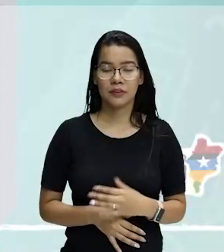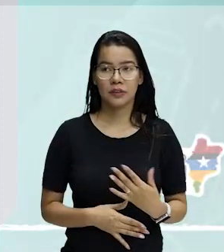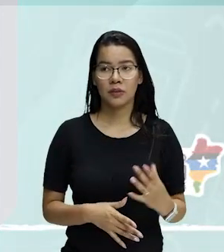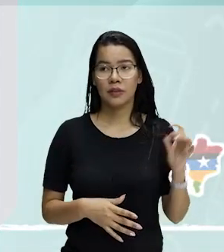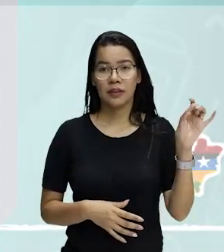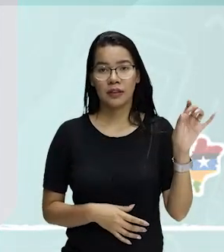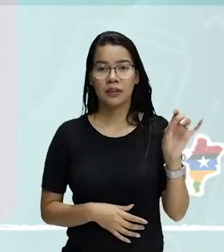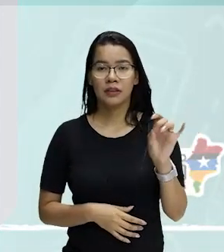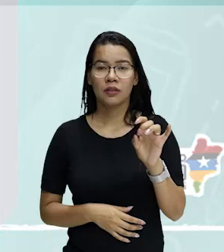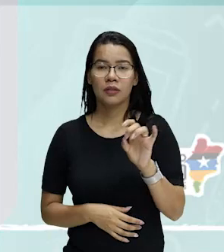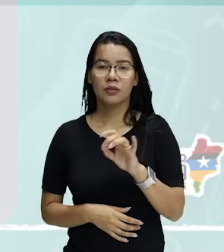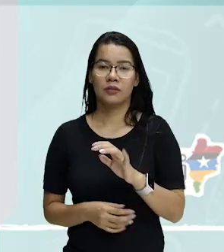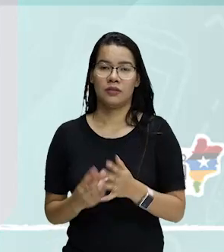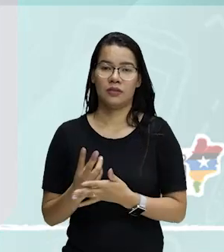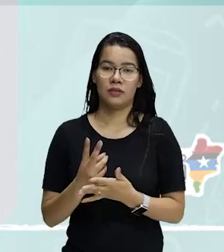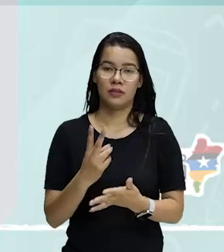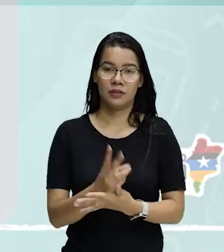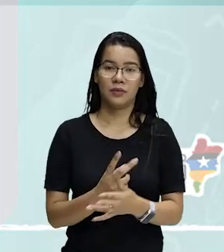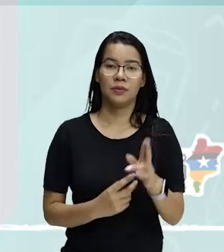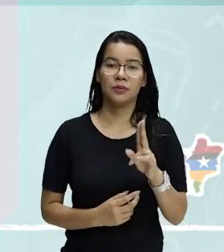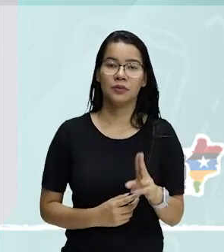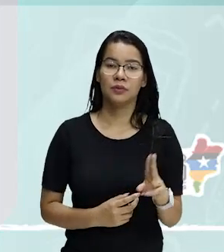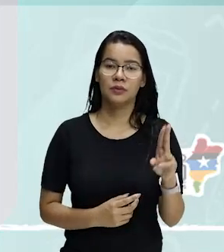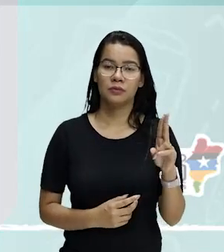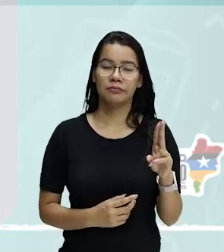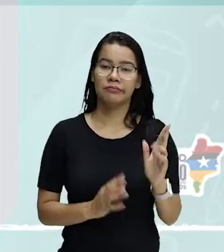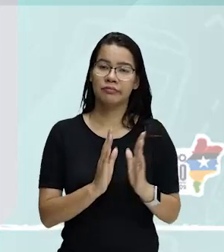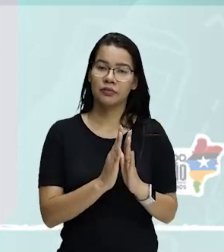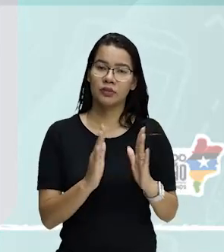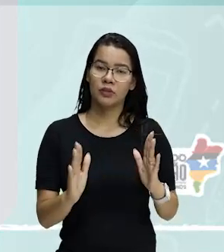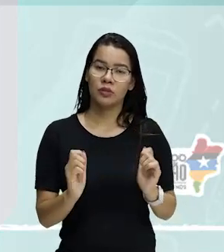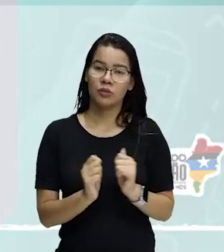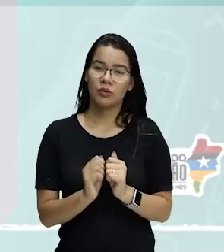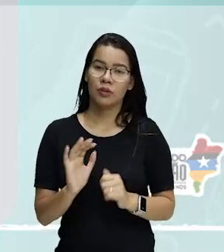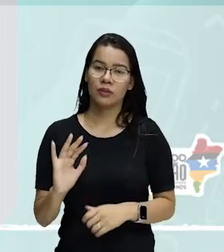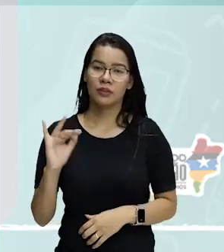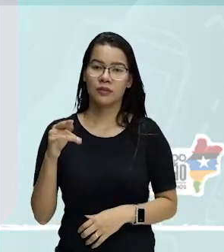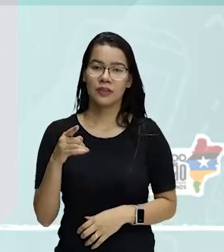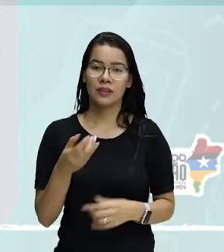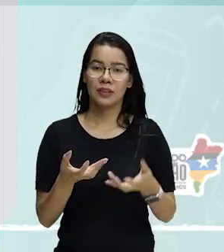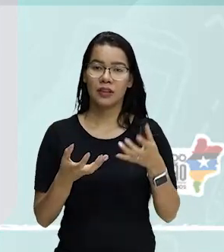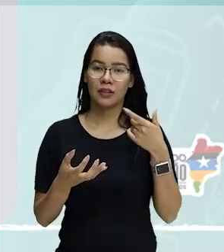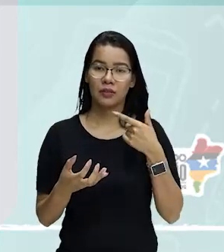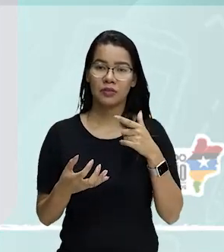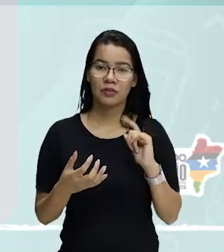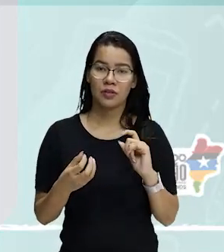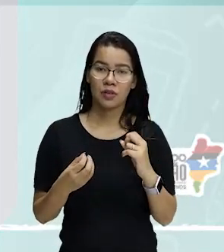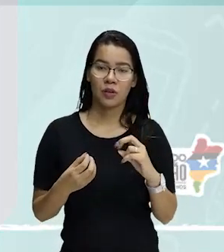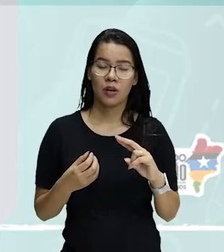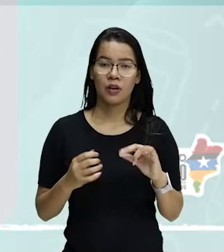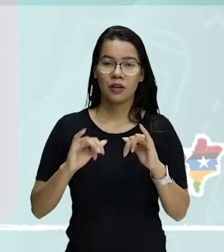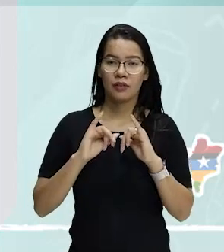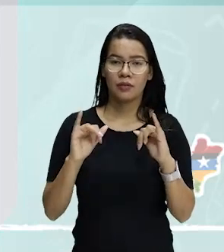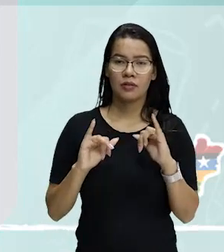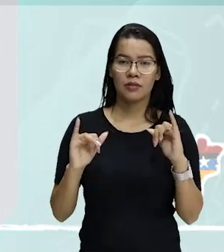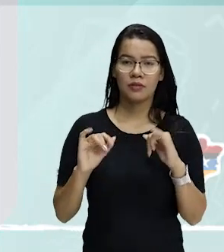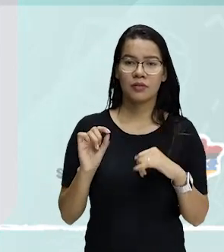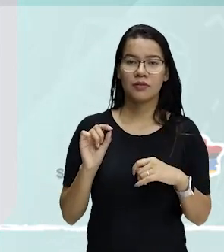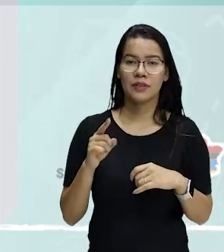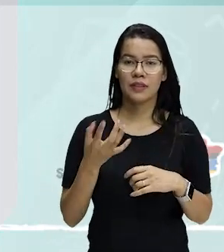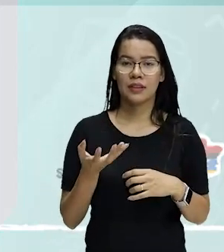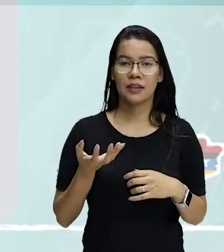um deles sempre são utilizados de acordo com a circunstância que você quer obter, com a informação que você